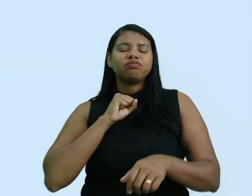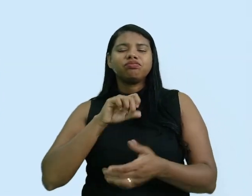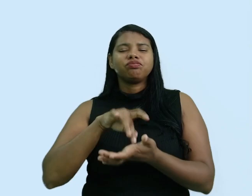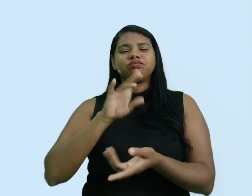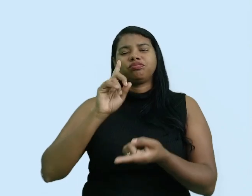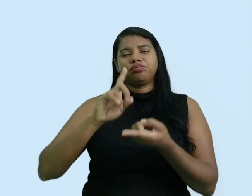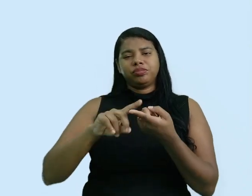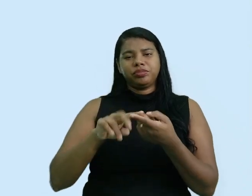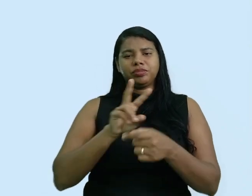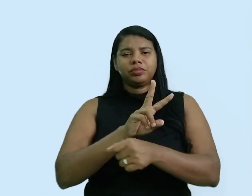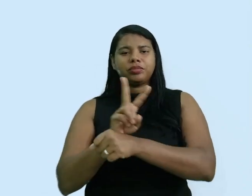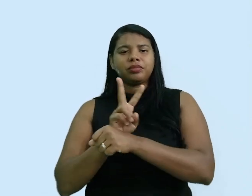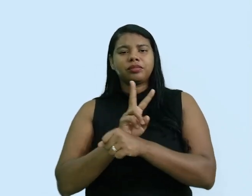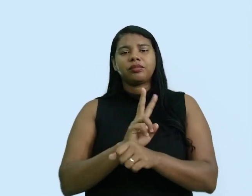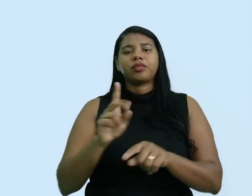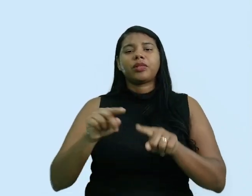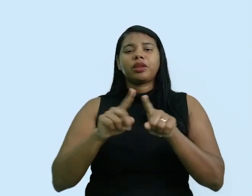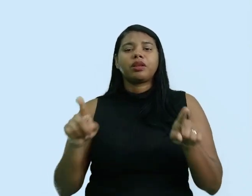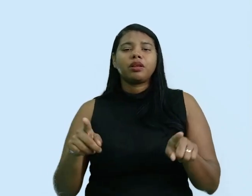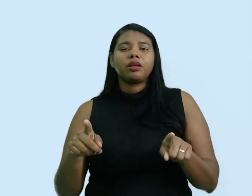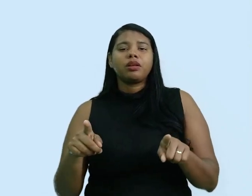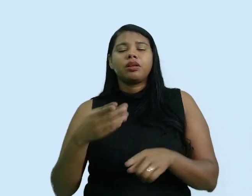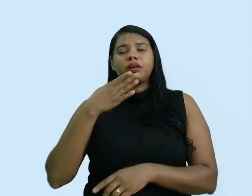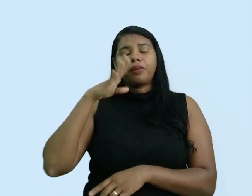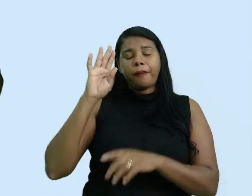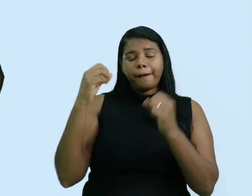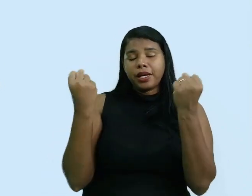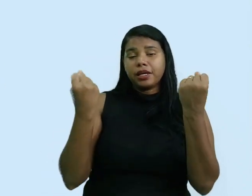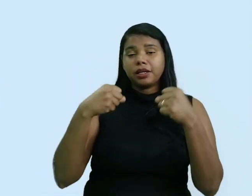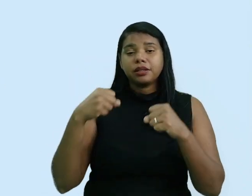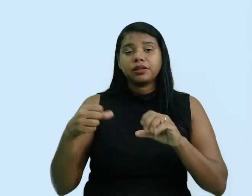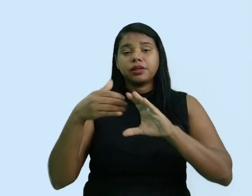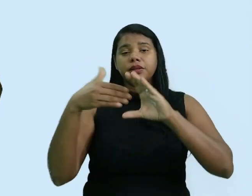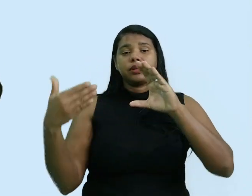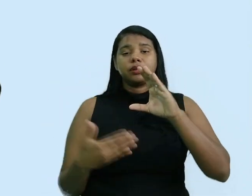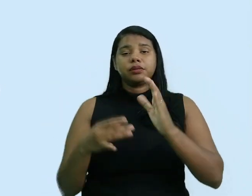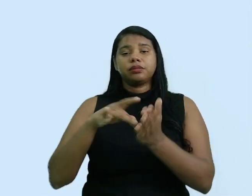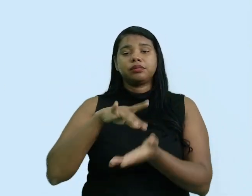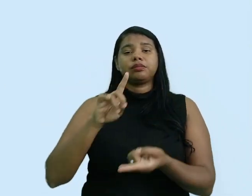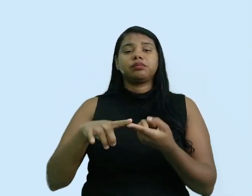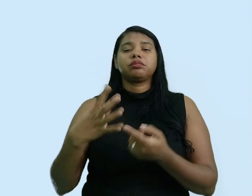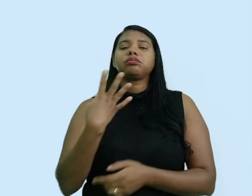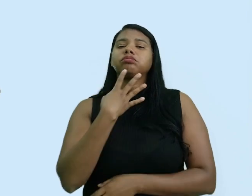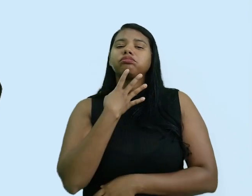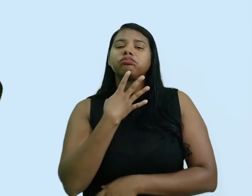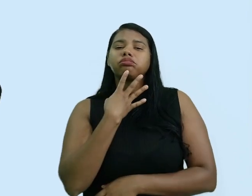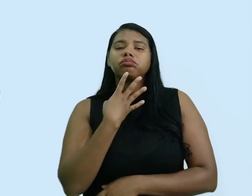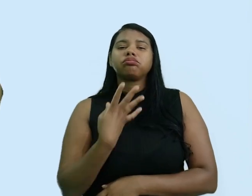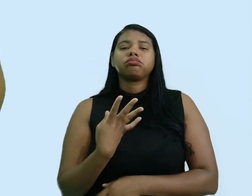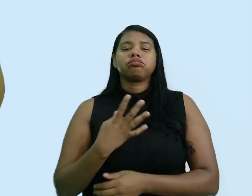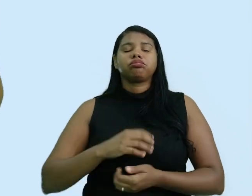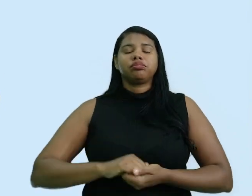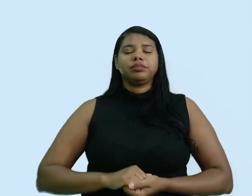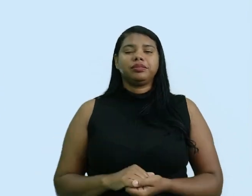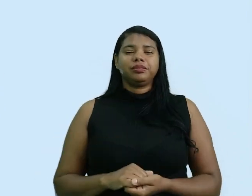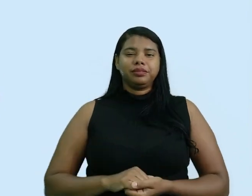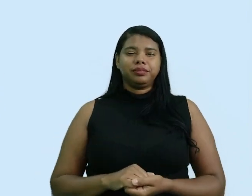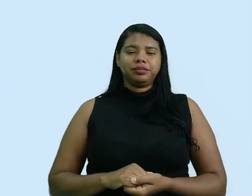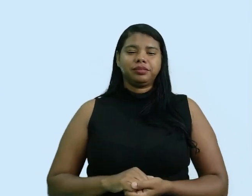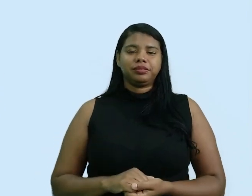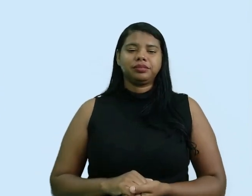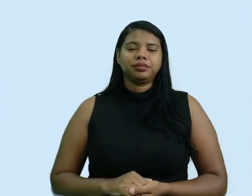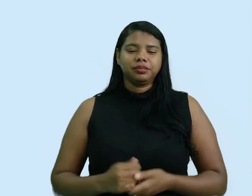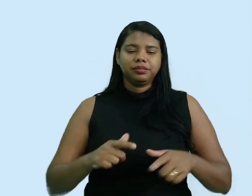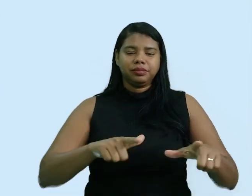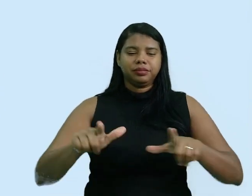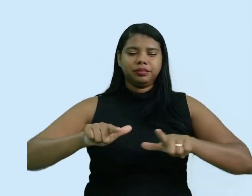ações preventivas, mas para isso eu preciso caracterizar e conhecer, tá? Esses processos e o